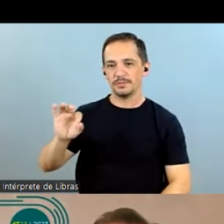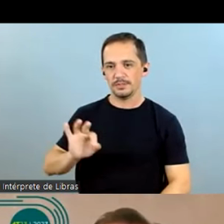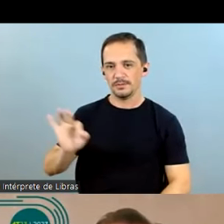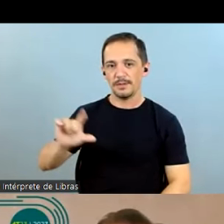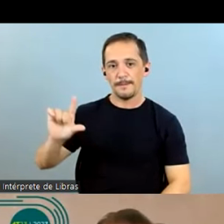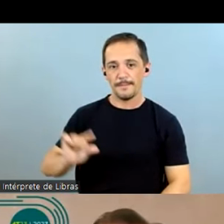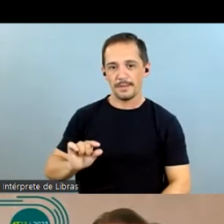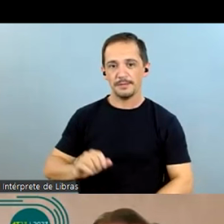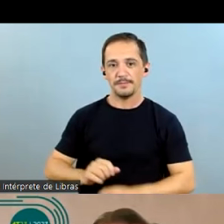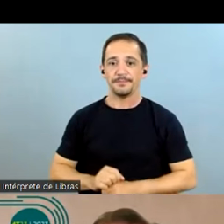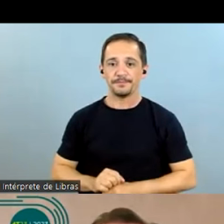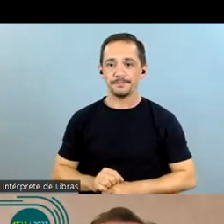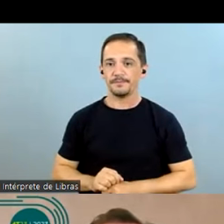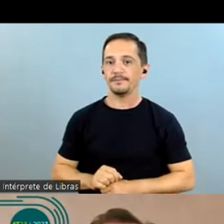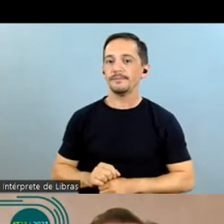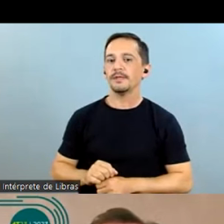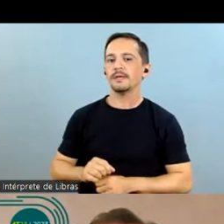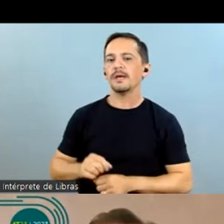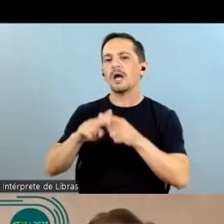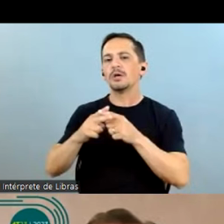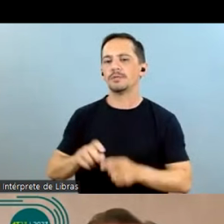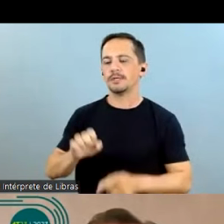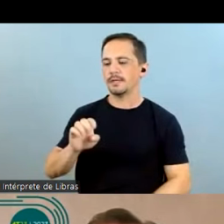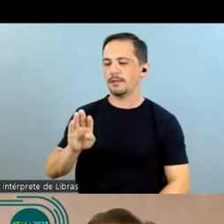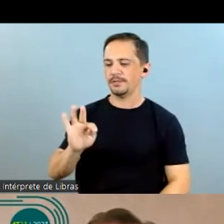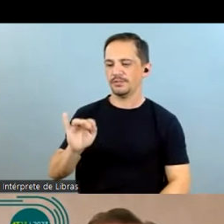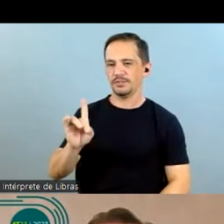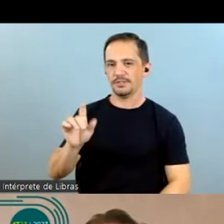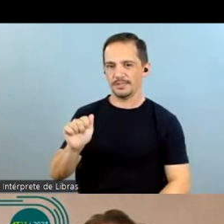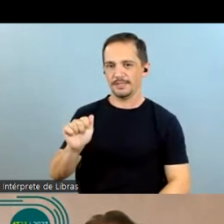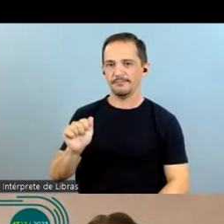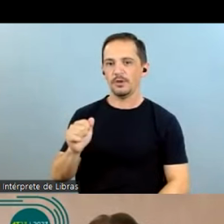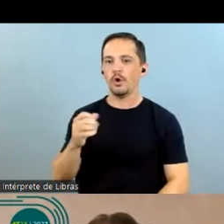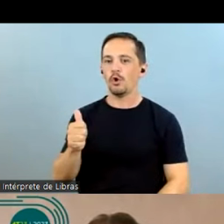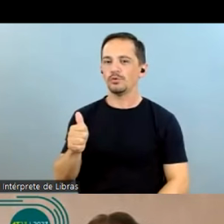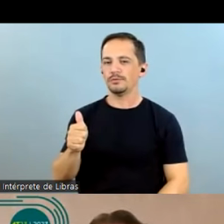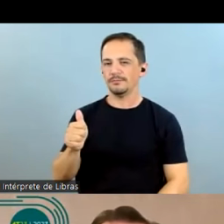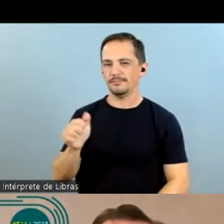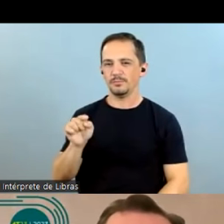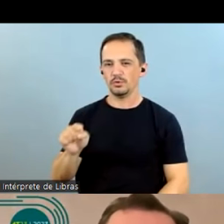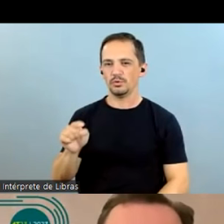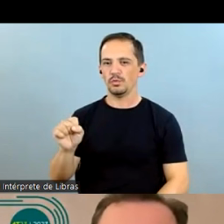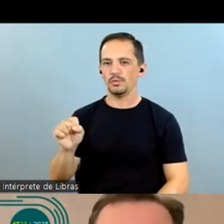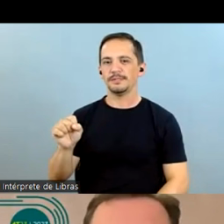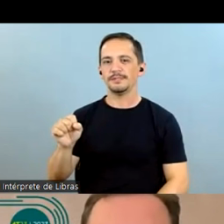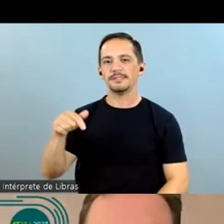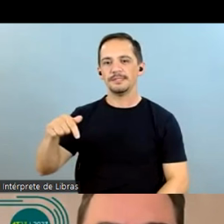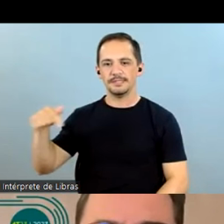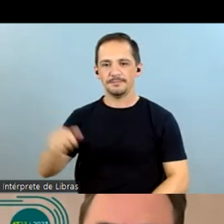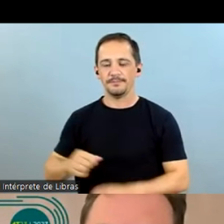111 877 6.2% em relação ao quarto trimestre de 22 um lucro de r.